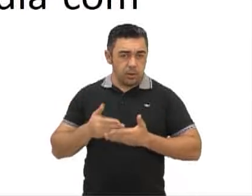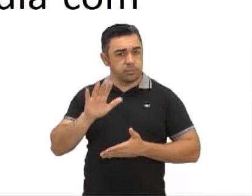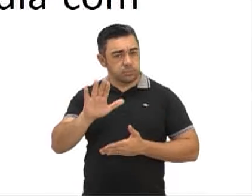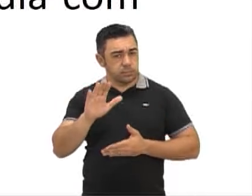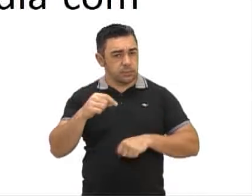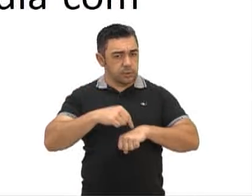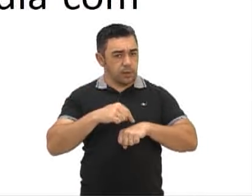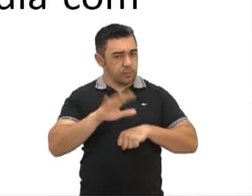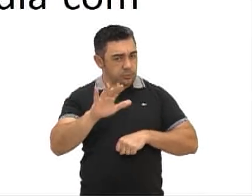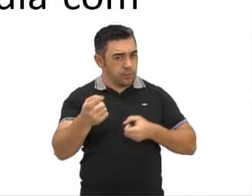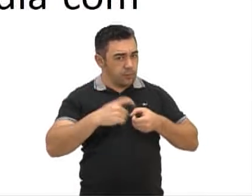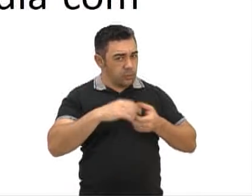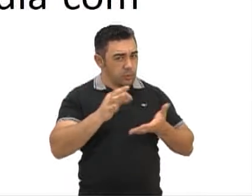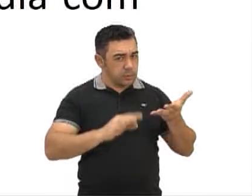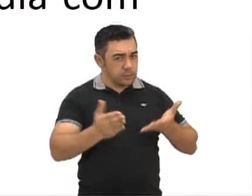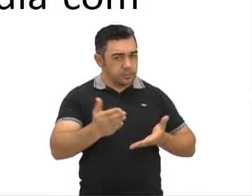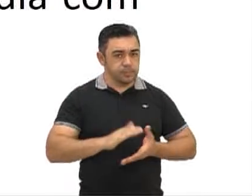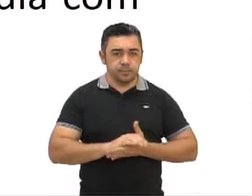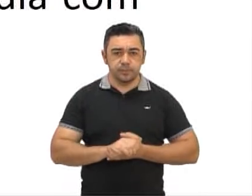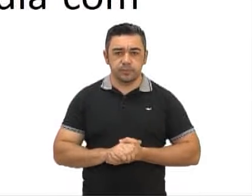uns minutinhos nós voltamos.